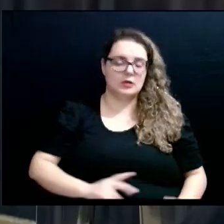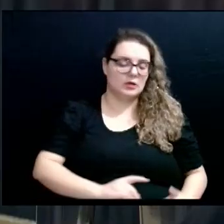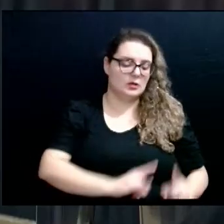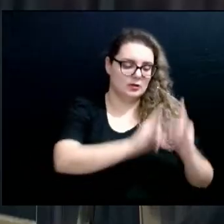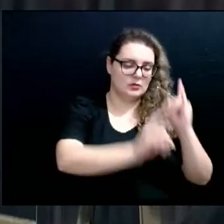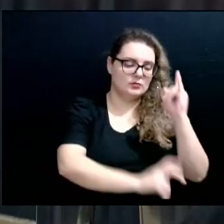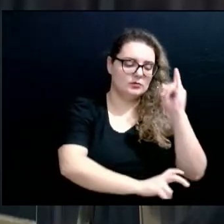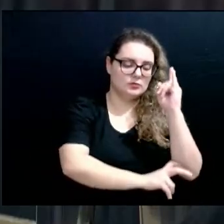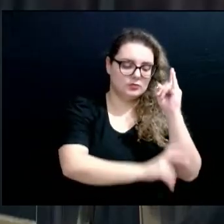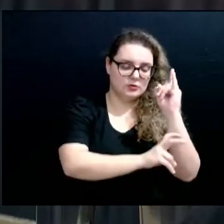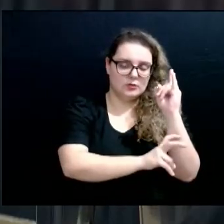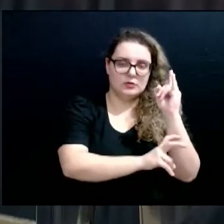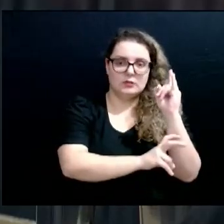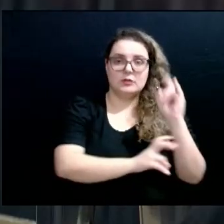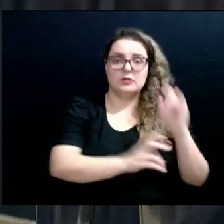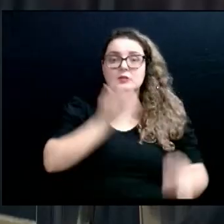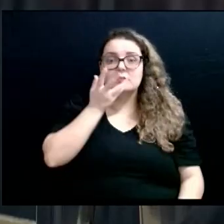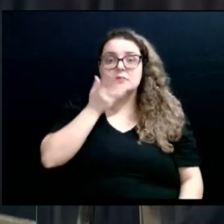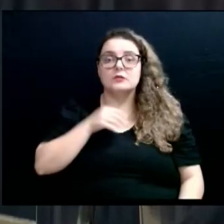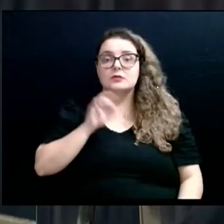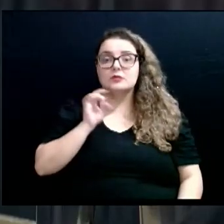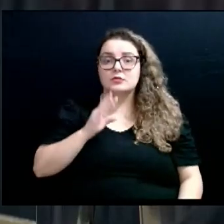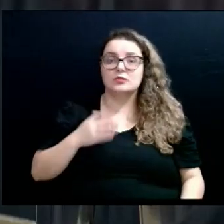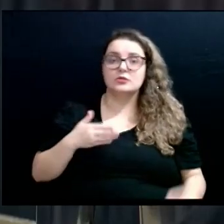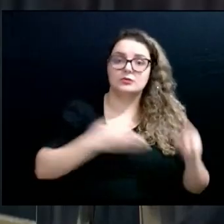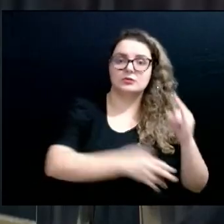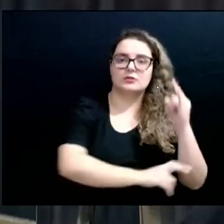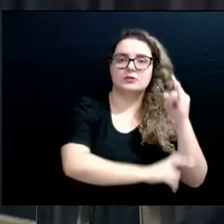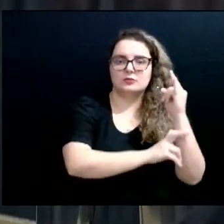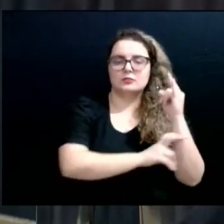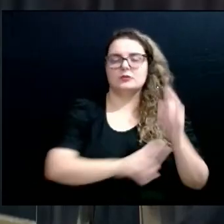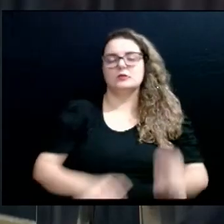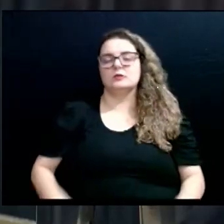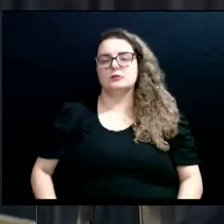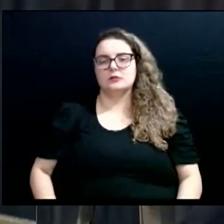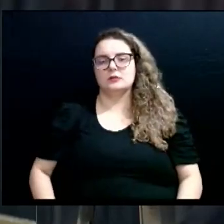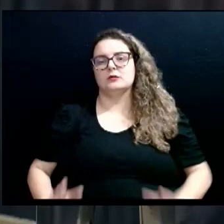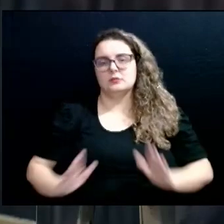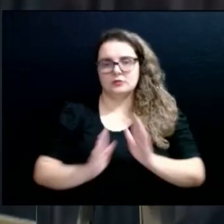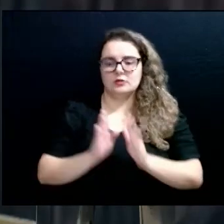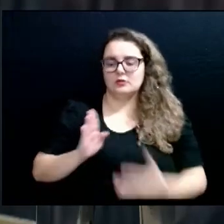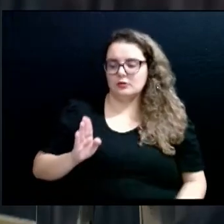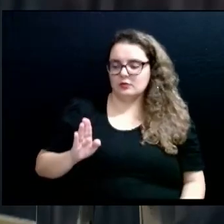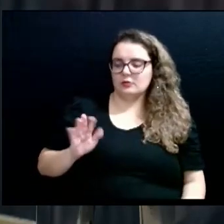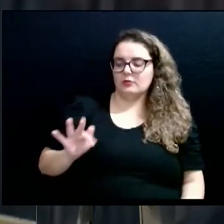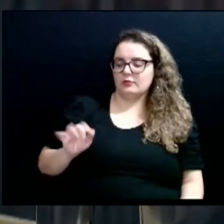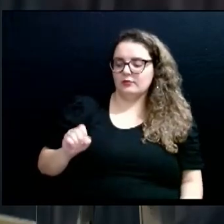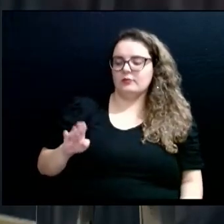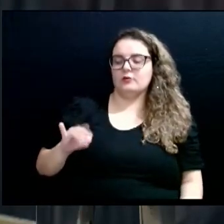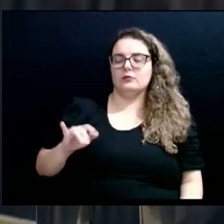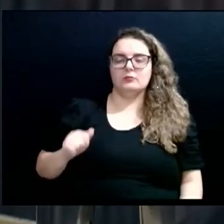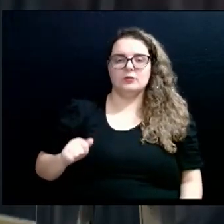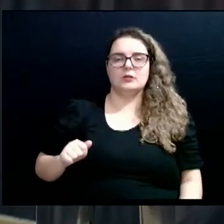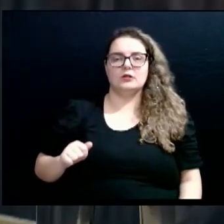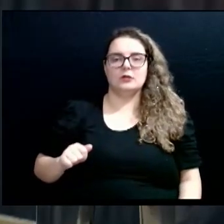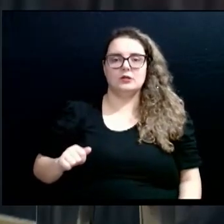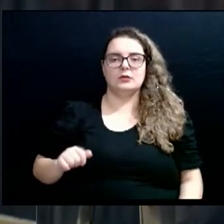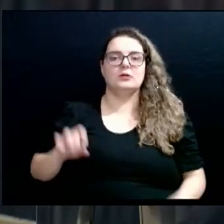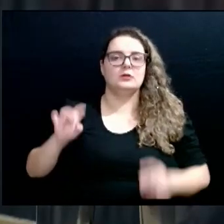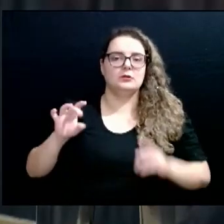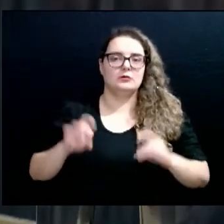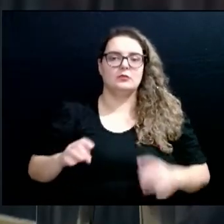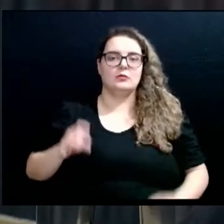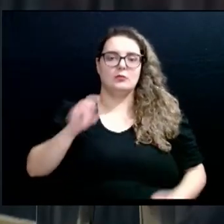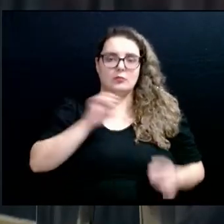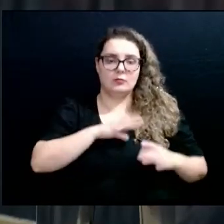da criança é só de entrar no elevador, a gente pode estar diante de uma fobia específica. Medo Entendi. de entrar no elevador. Uhum,